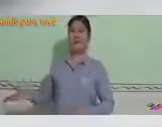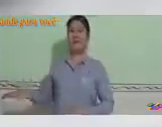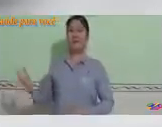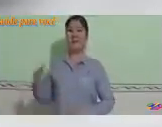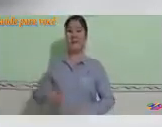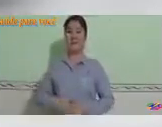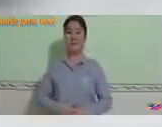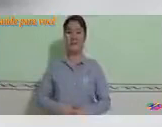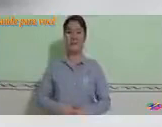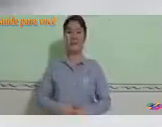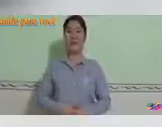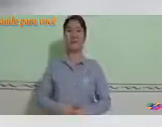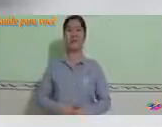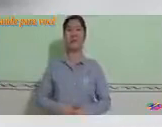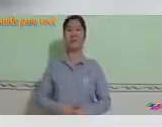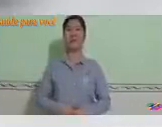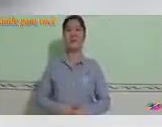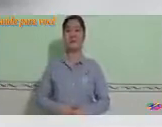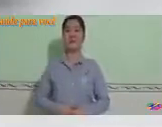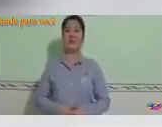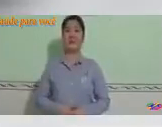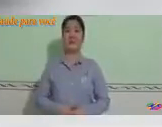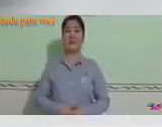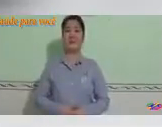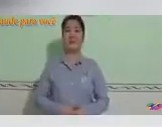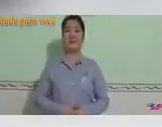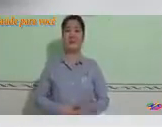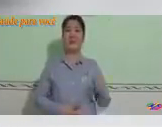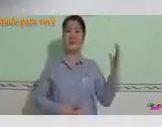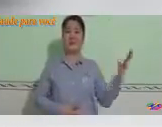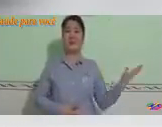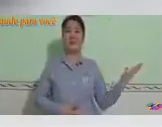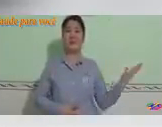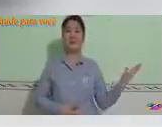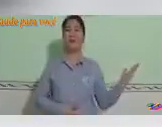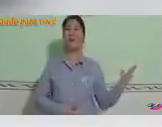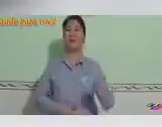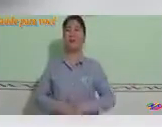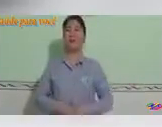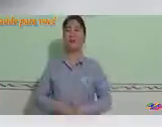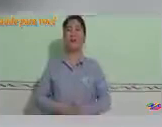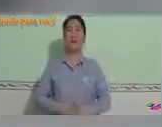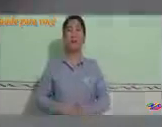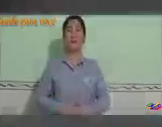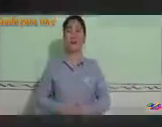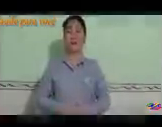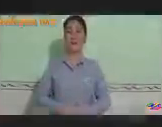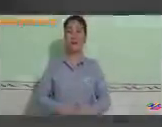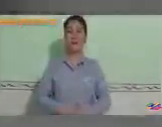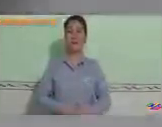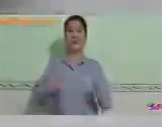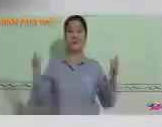CHAMADOCOM1A no de idade a criança já é capaz de responder quando é chamada vírgula assim quando a pai ou a mãe chama por ela vírgula ela